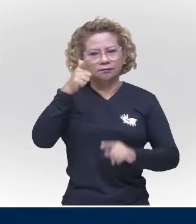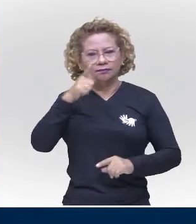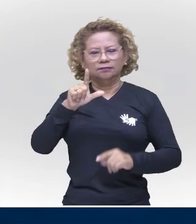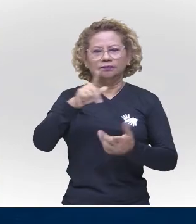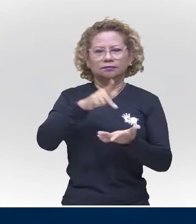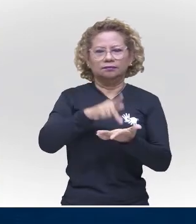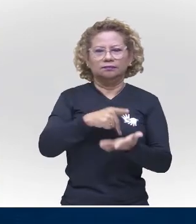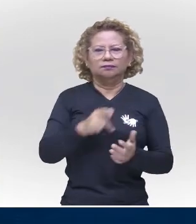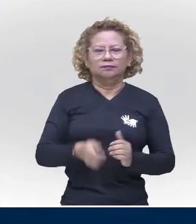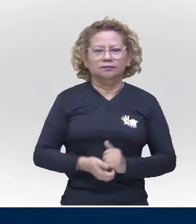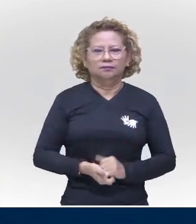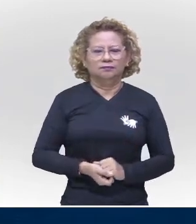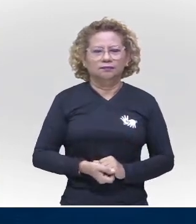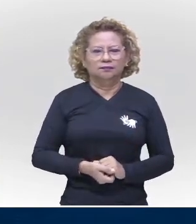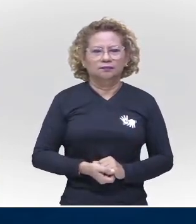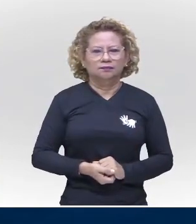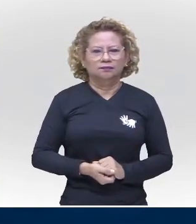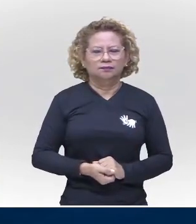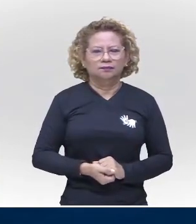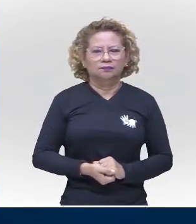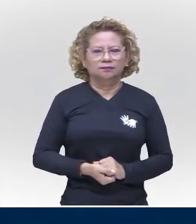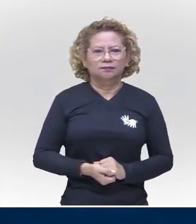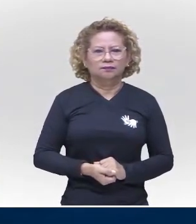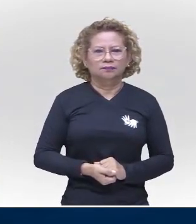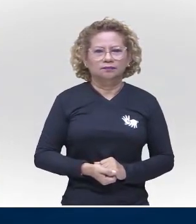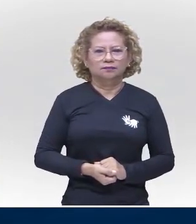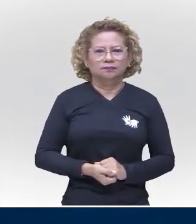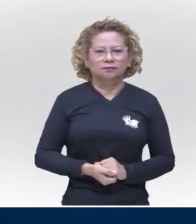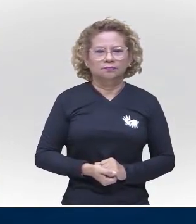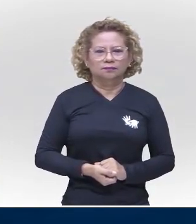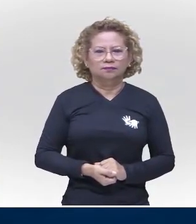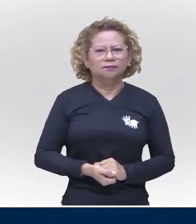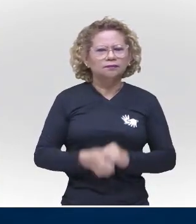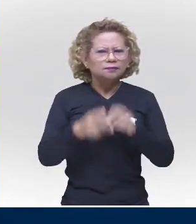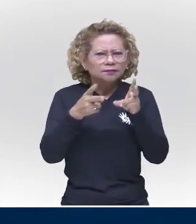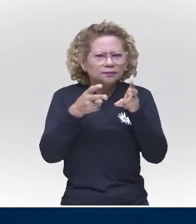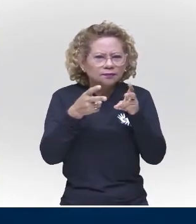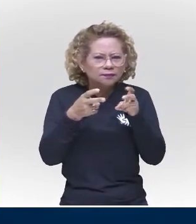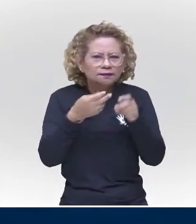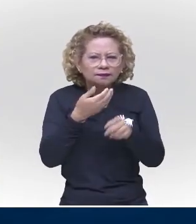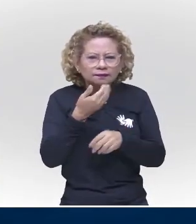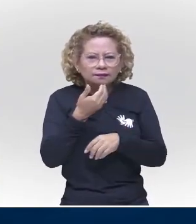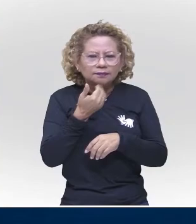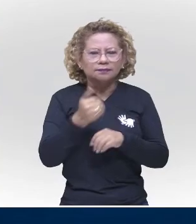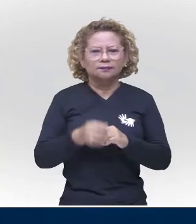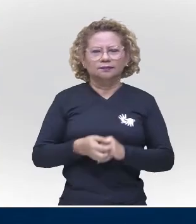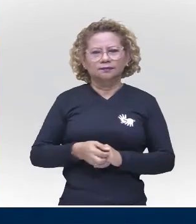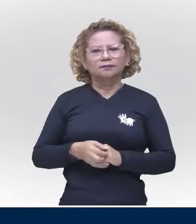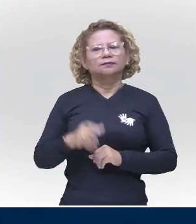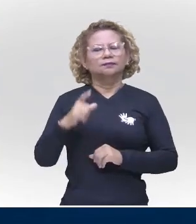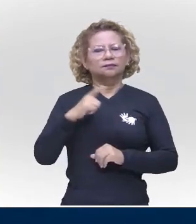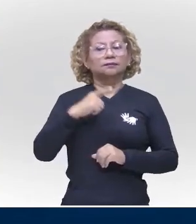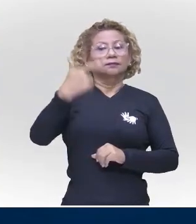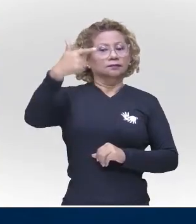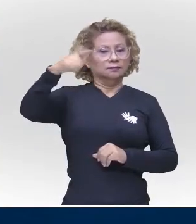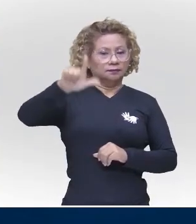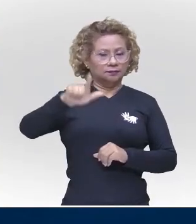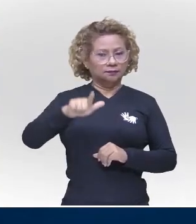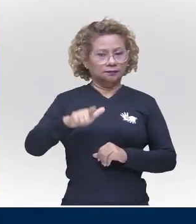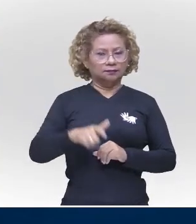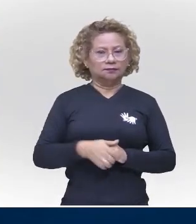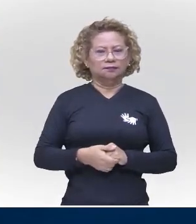Vamos prosseguir? Após o judô, observem aí, nós temos outro,